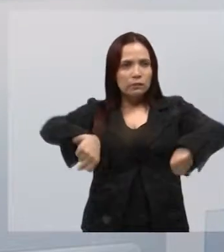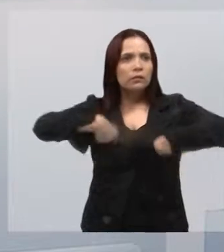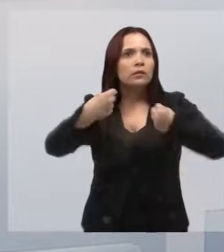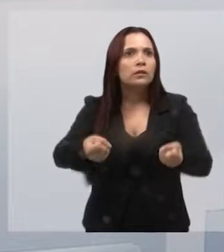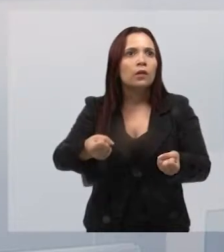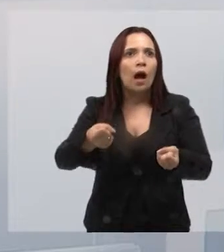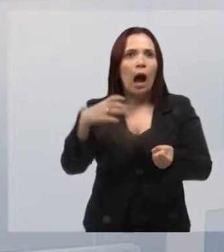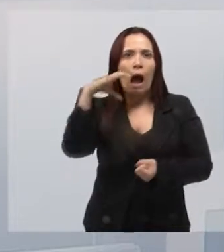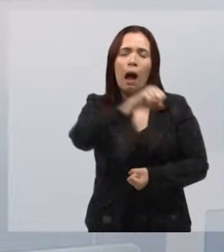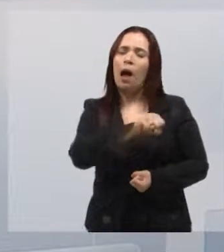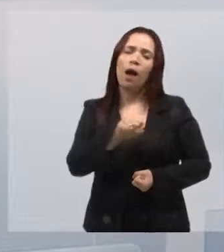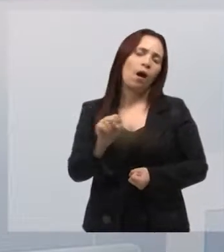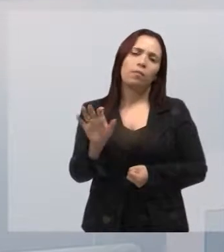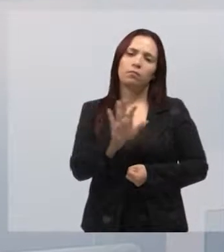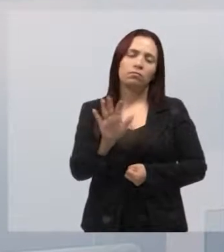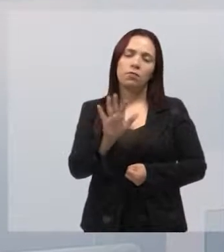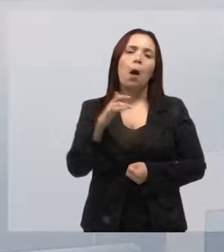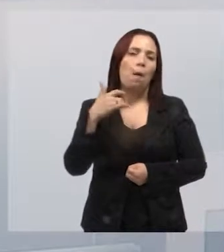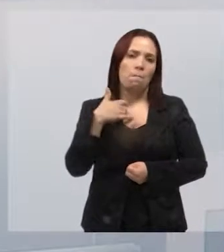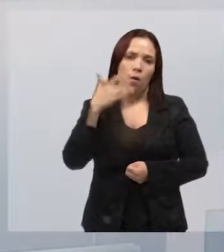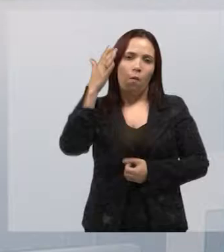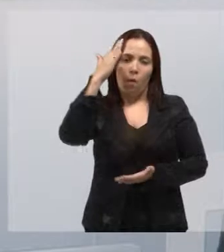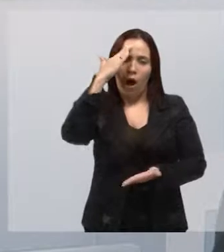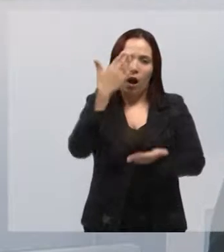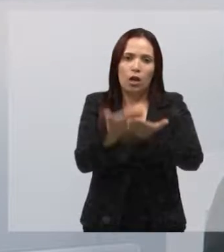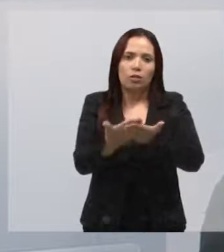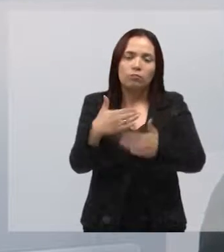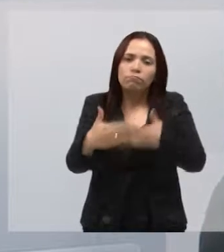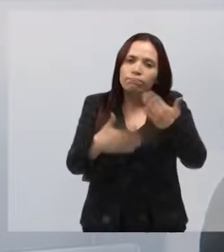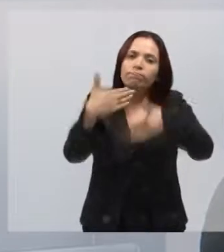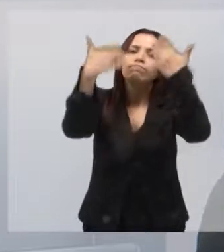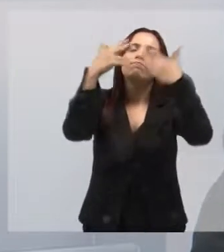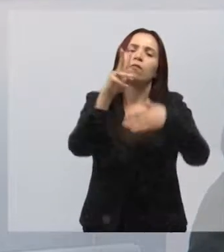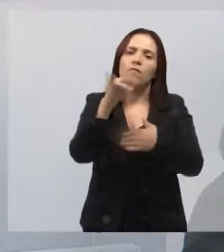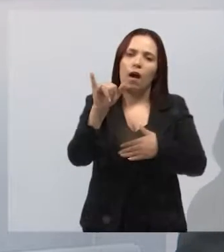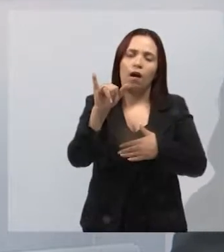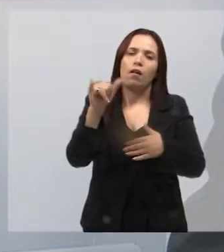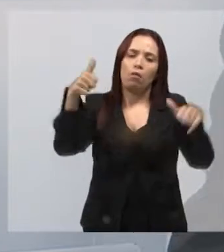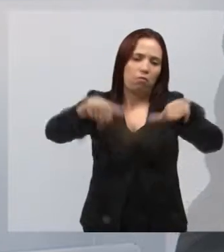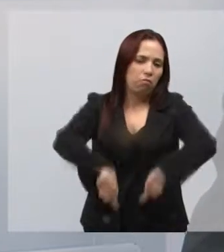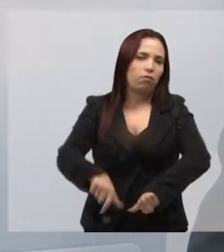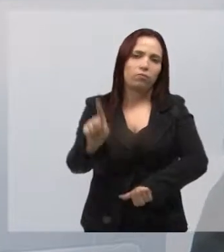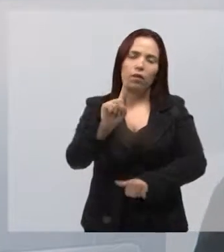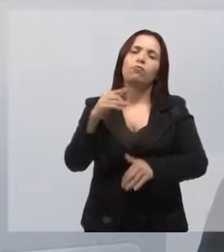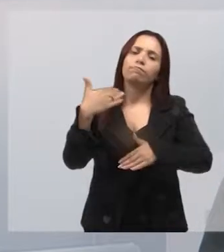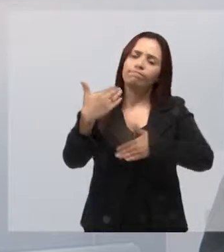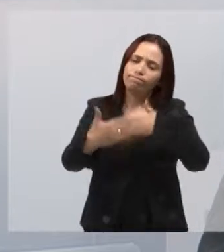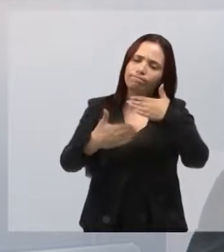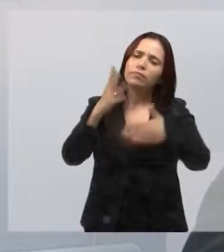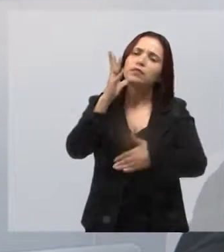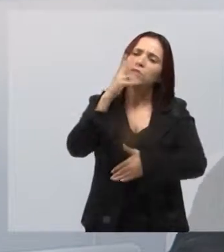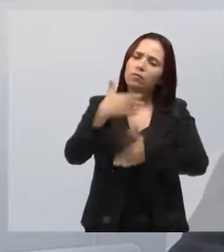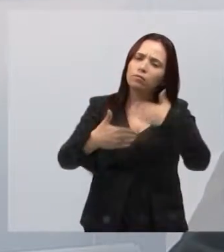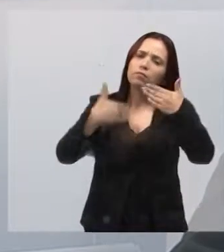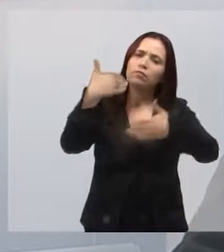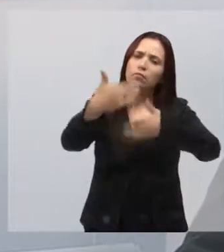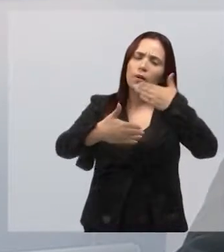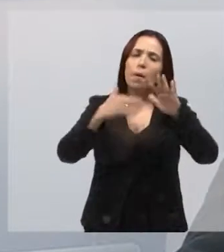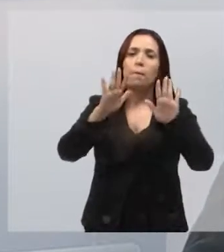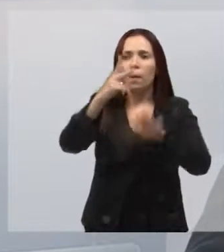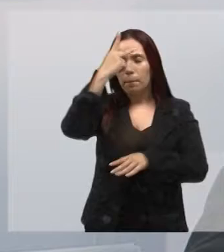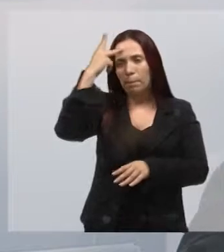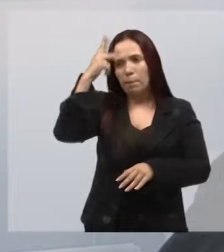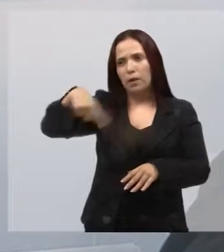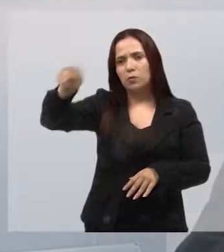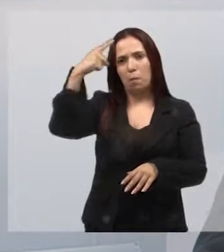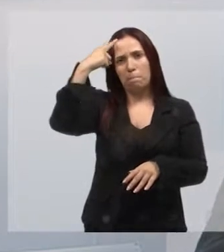digo, piorar não vai. Então, a tendência é melhorar gradativamente, aos poucos. Agora, do jeito que as pessoas